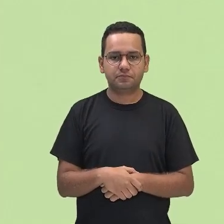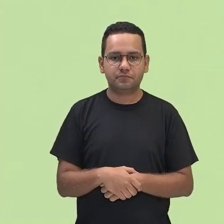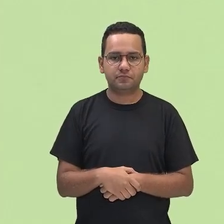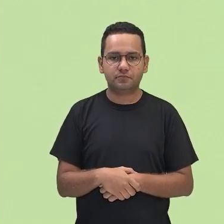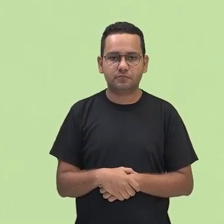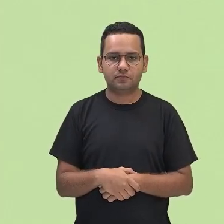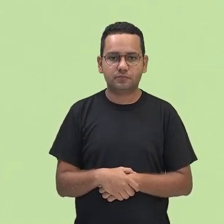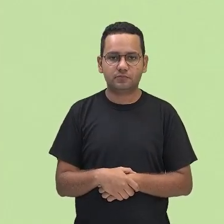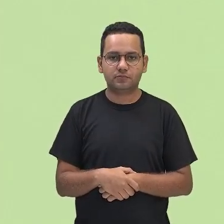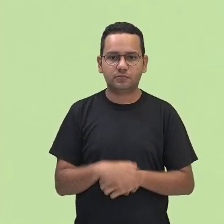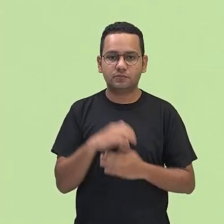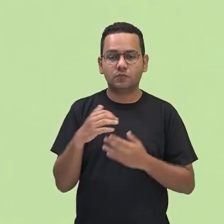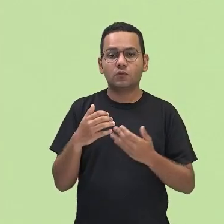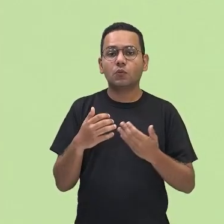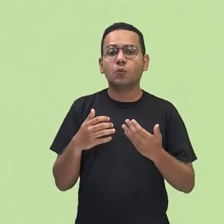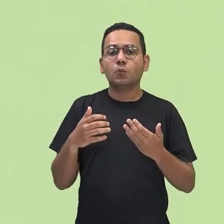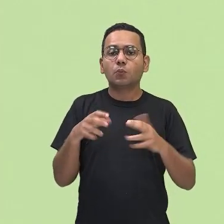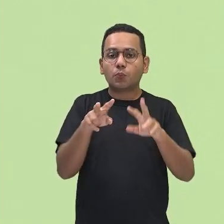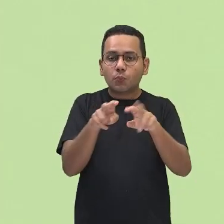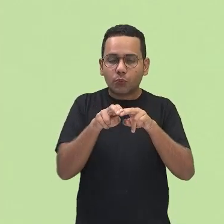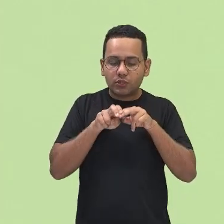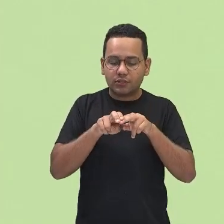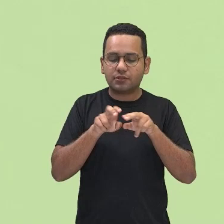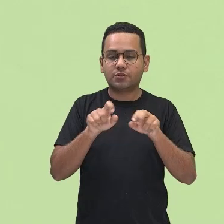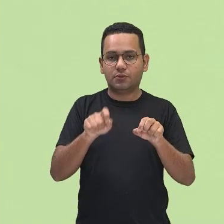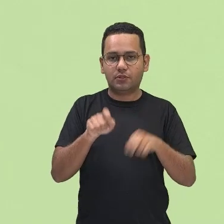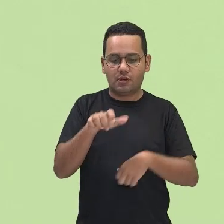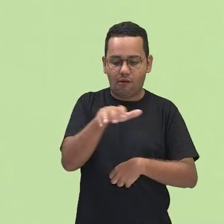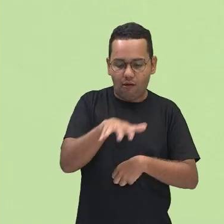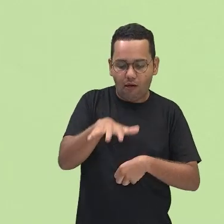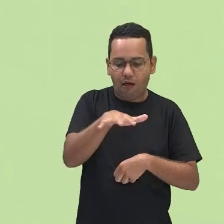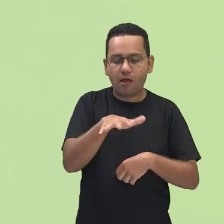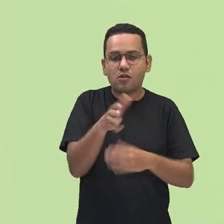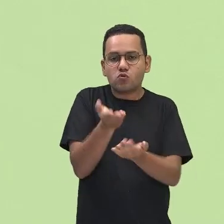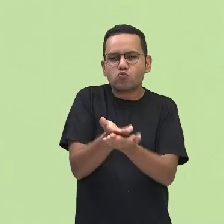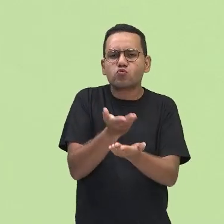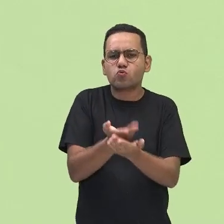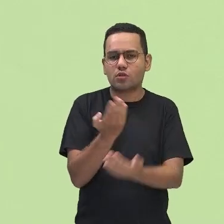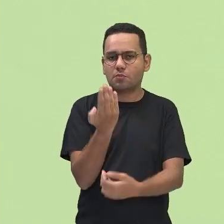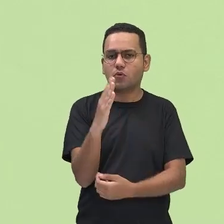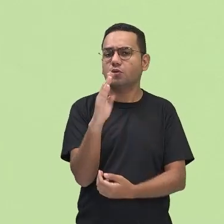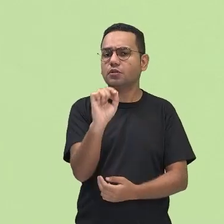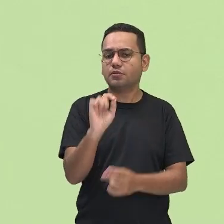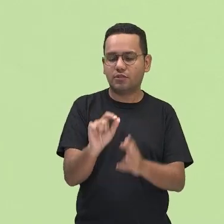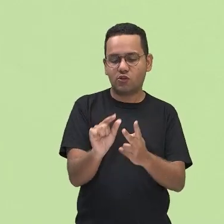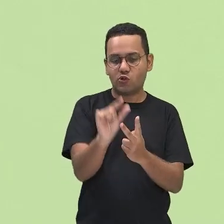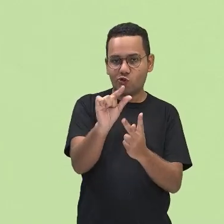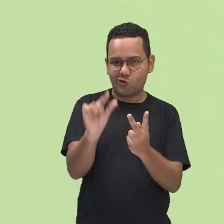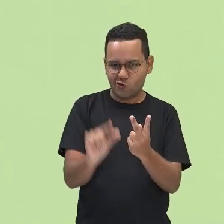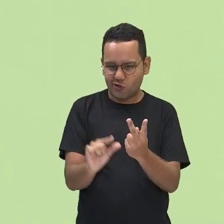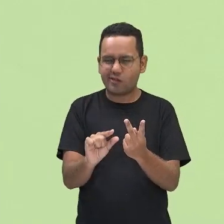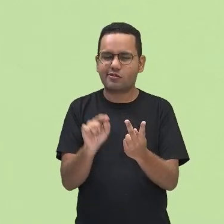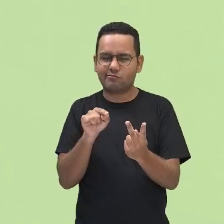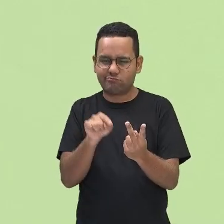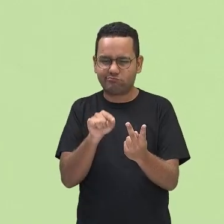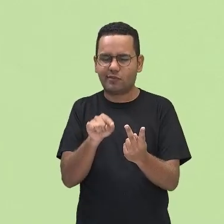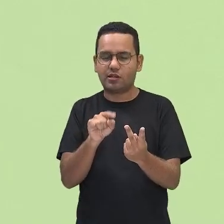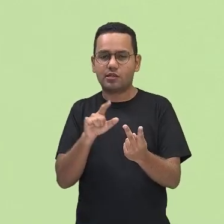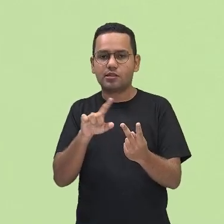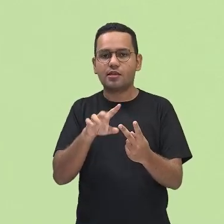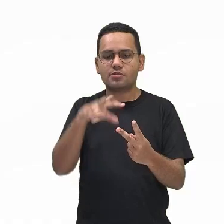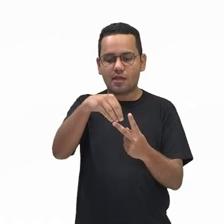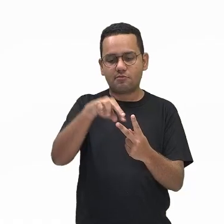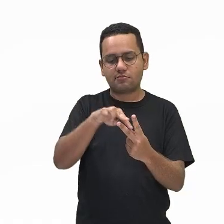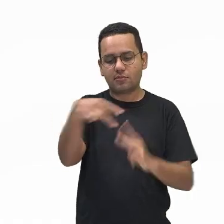né? Ela é a área dentro da biologia que vai estudar aí os genes, né, que estão contidos aí no nosso DNA.